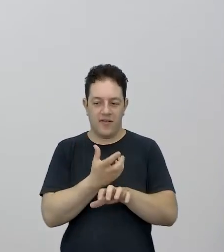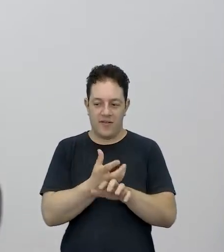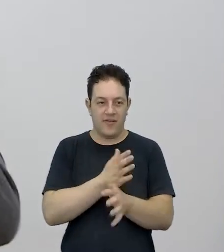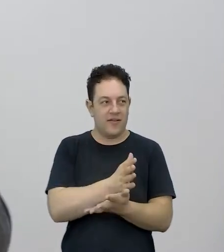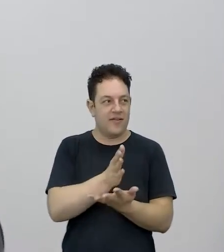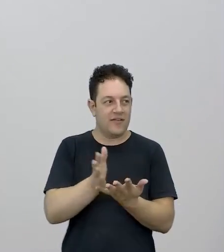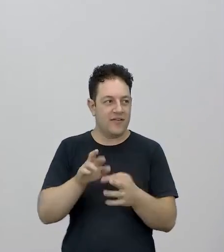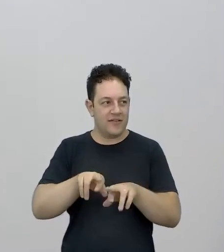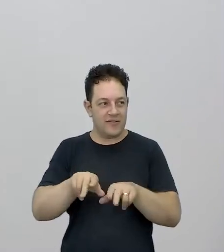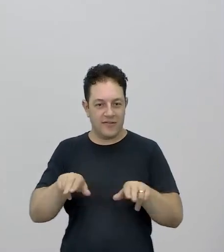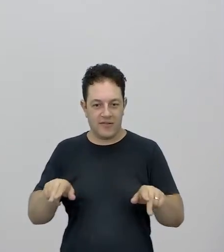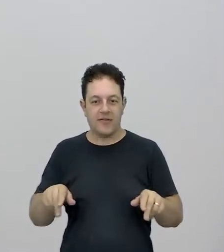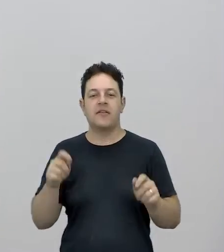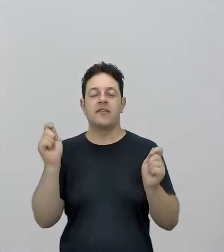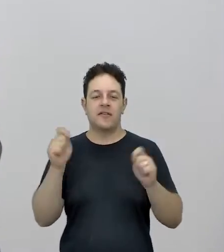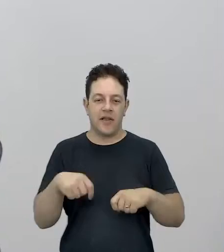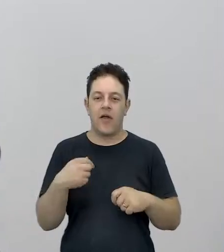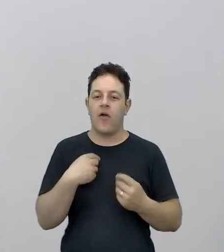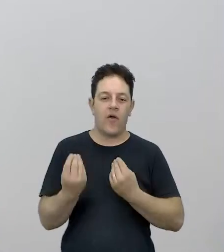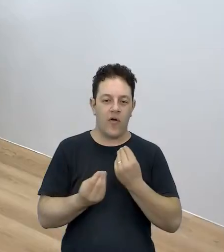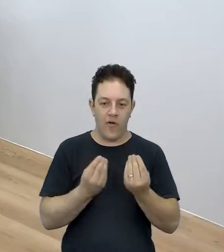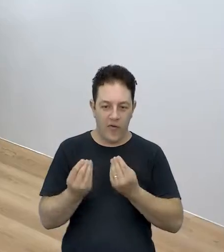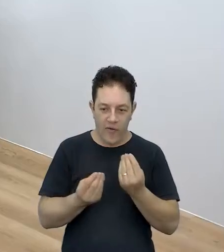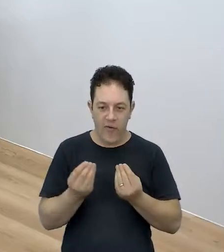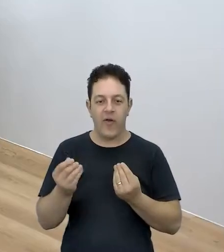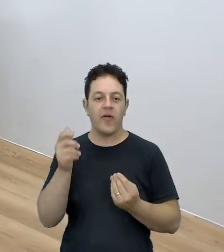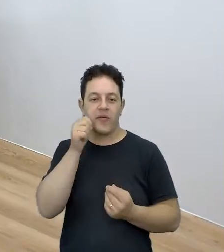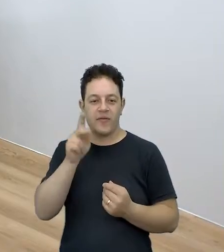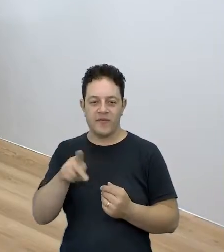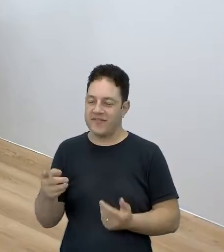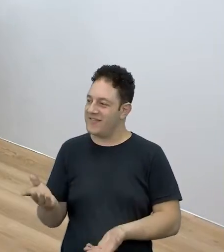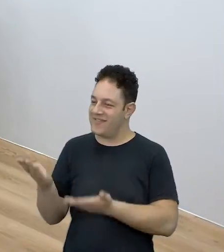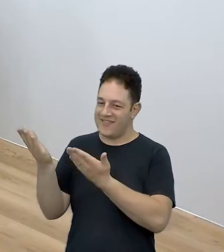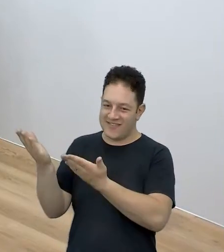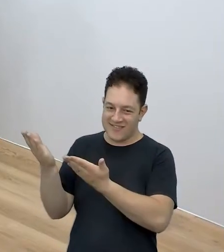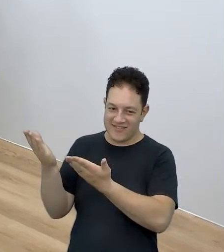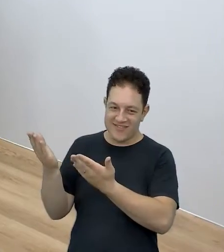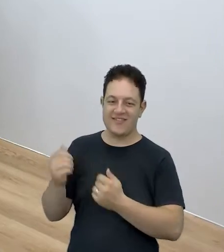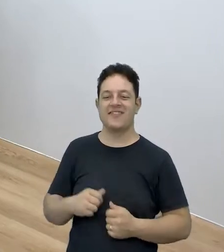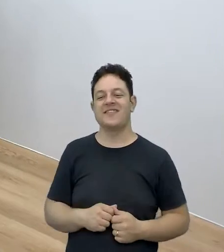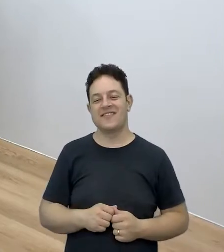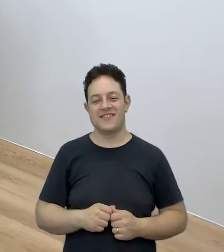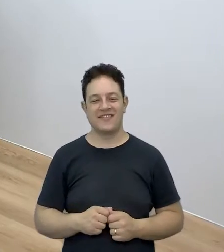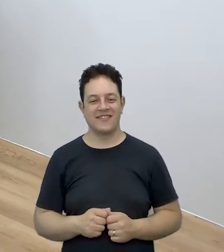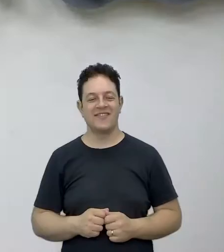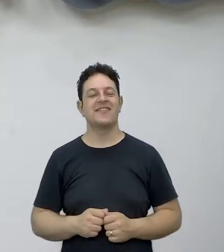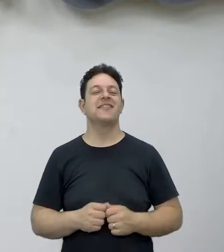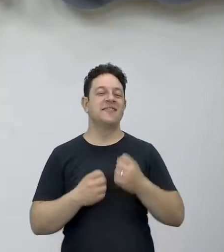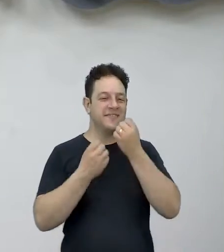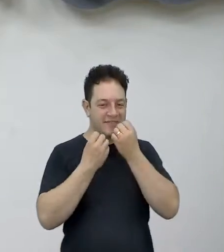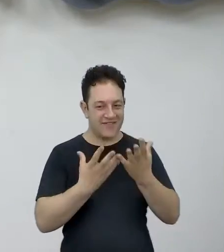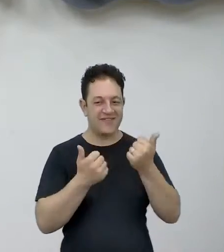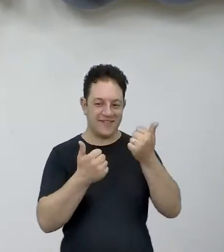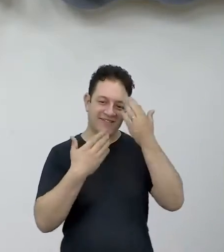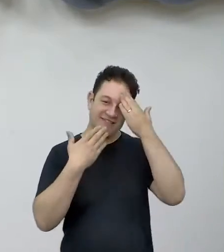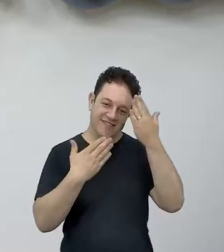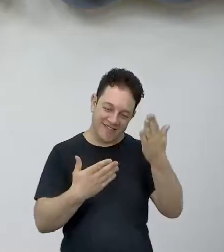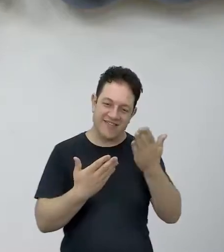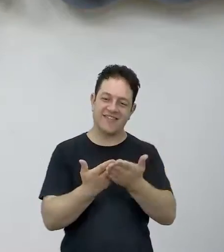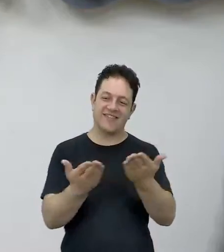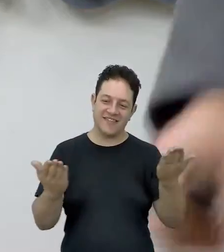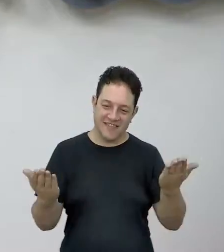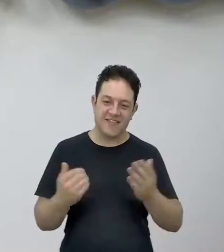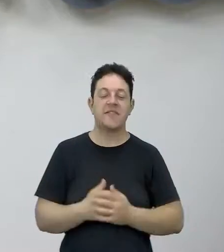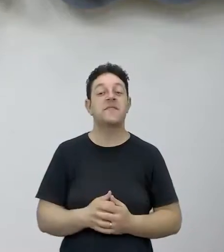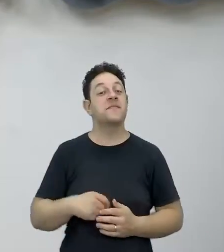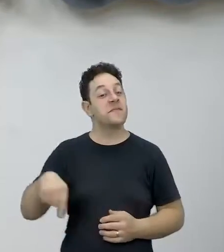interdisciplinaridade. E é nessa pegada que eu chamo a professora Ive. Seja bem-vinda, professora. Muito obrigada, professora Alcides. É um